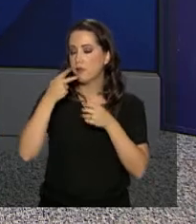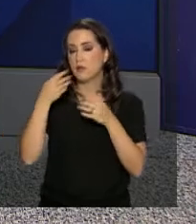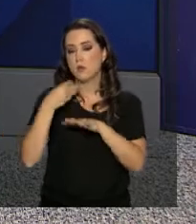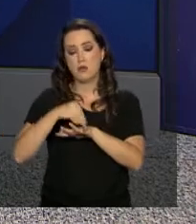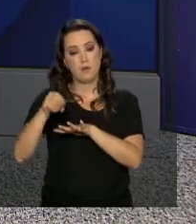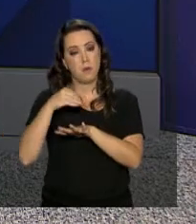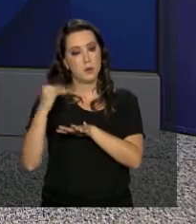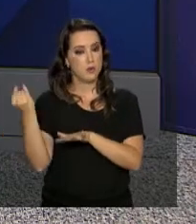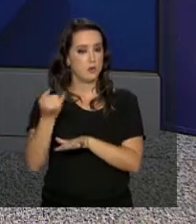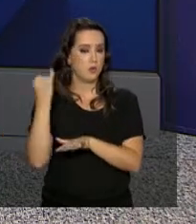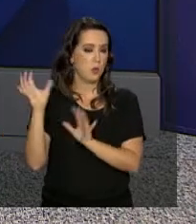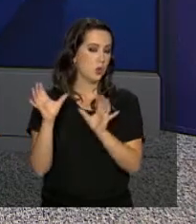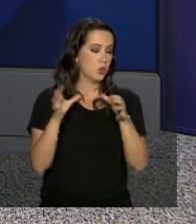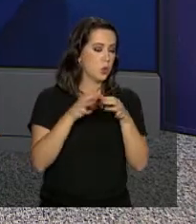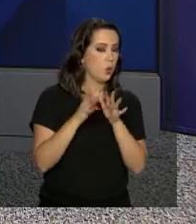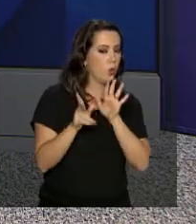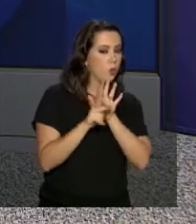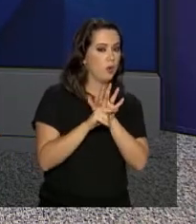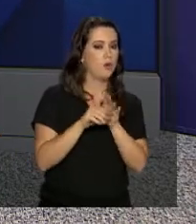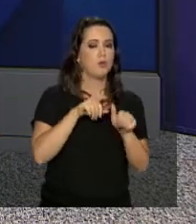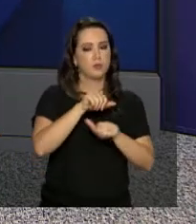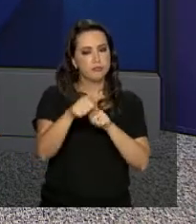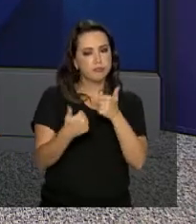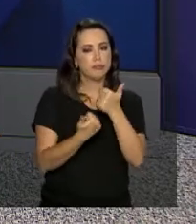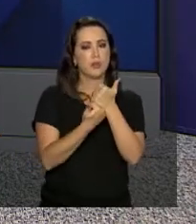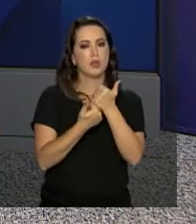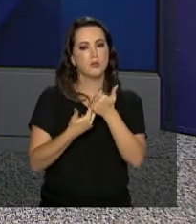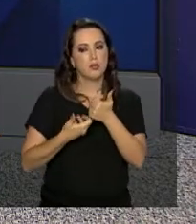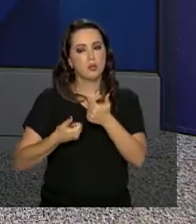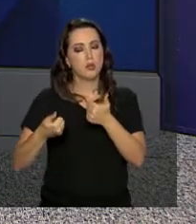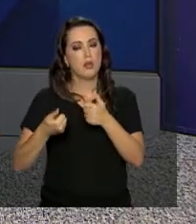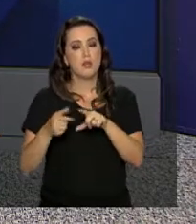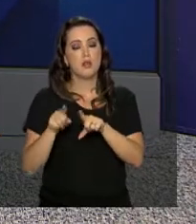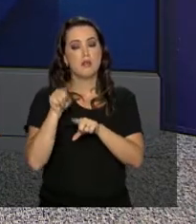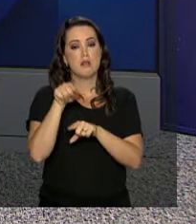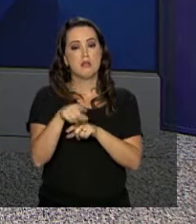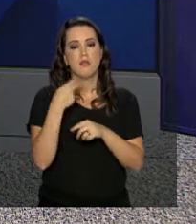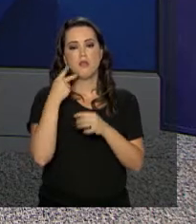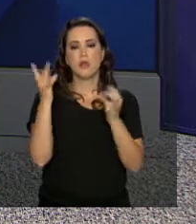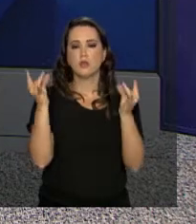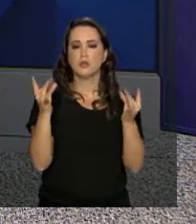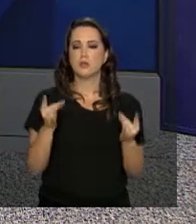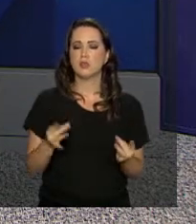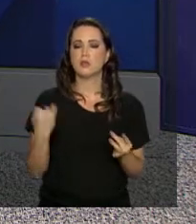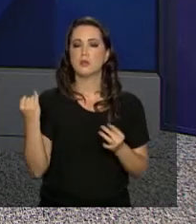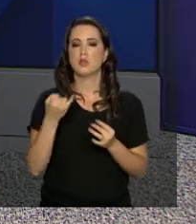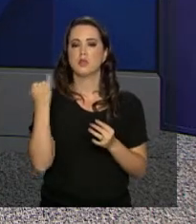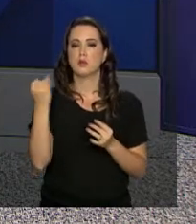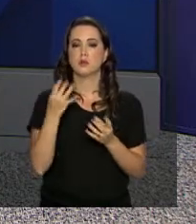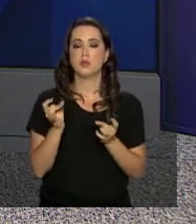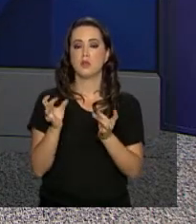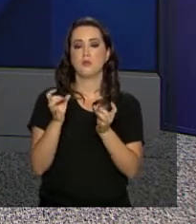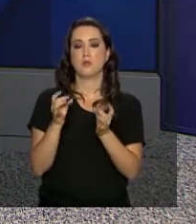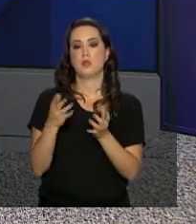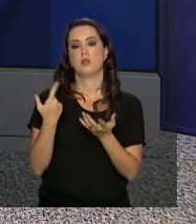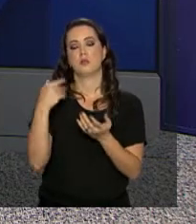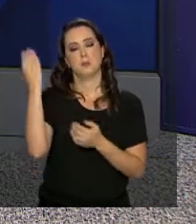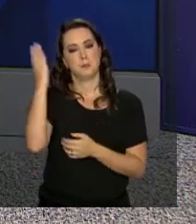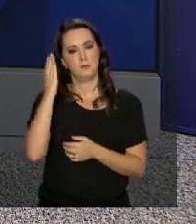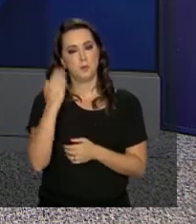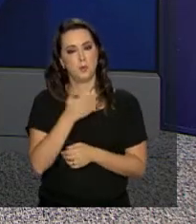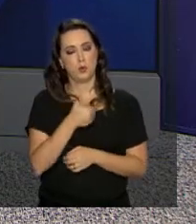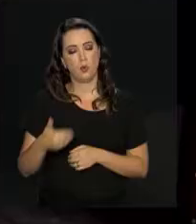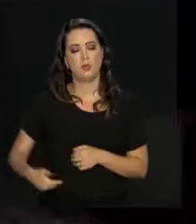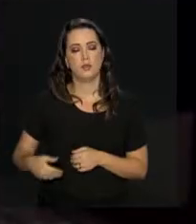dados técnicos da pasta para o grupo de transição e aproveitou para destacar o programa de concessões do governo